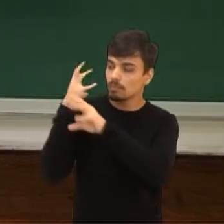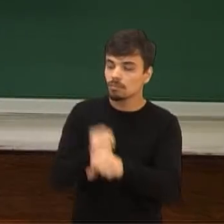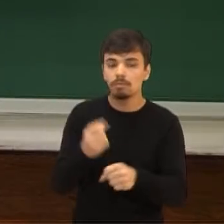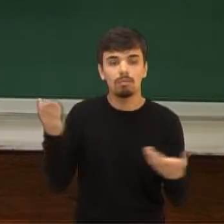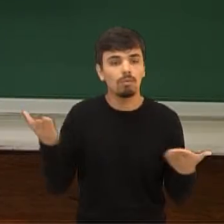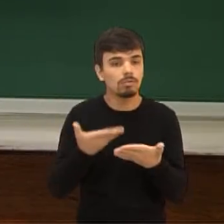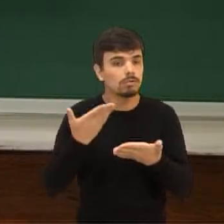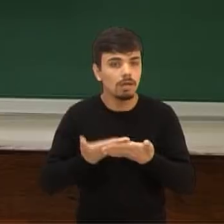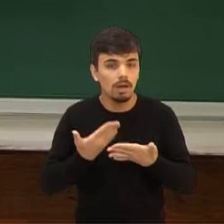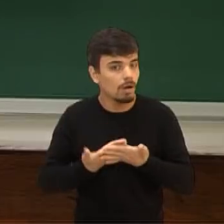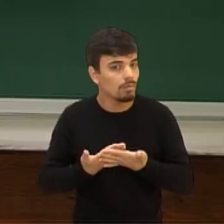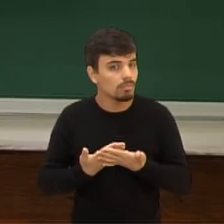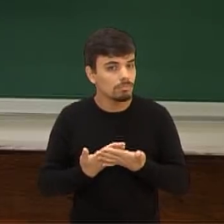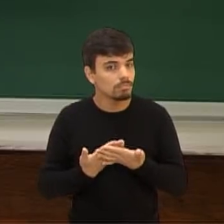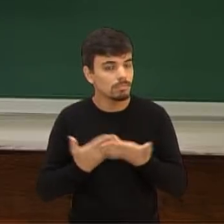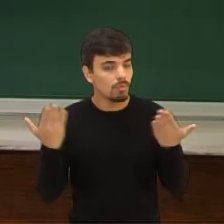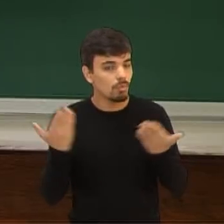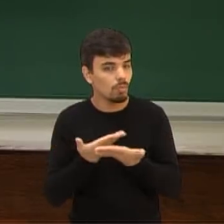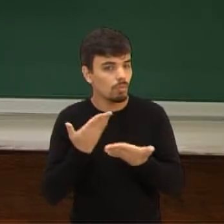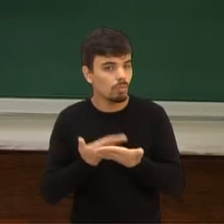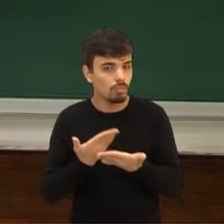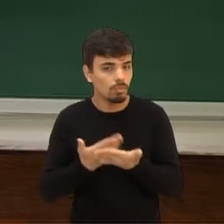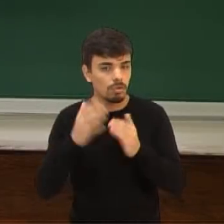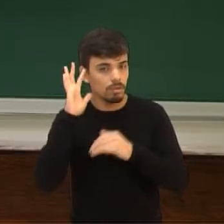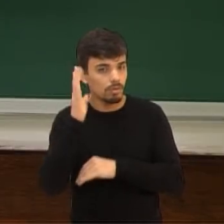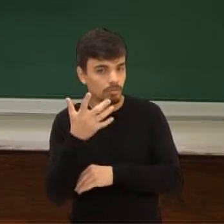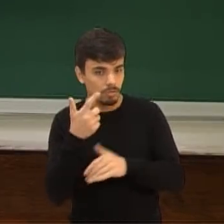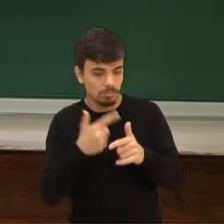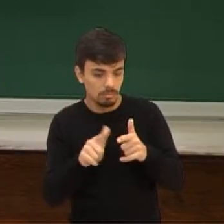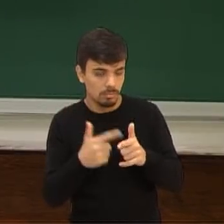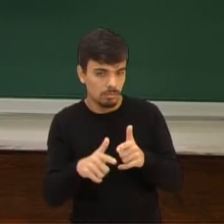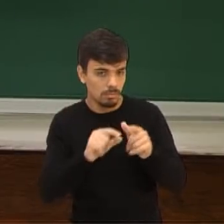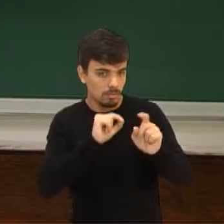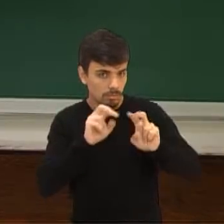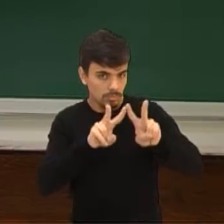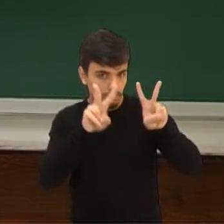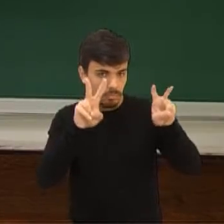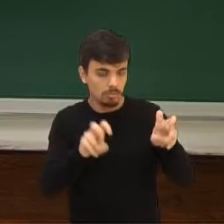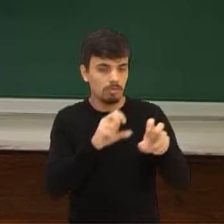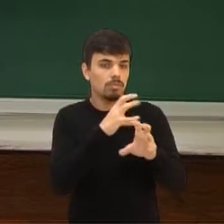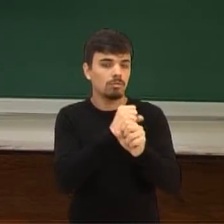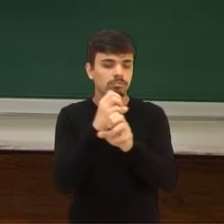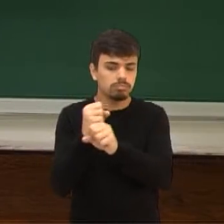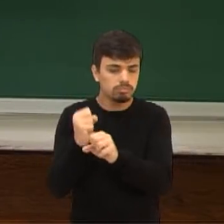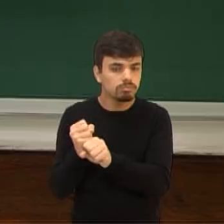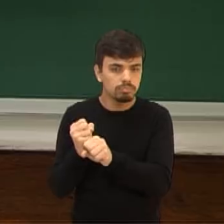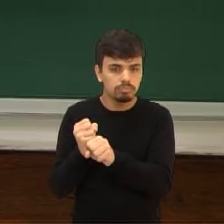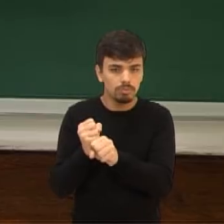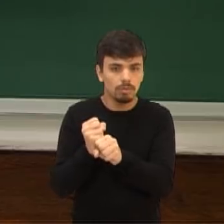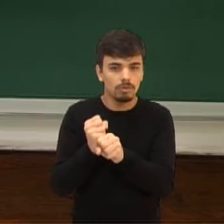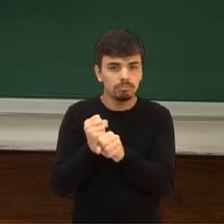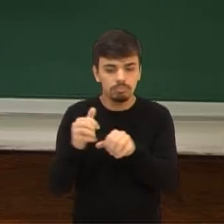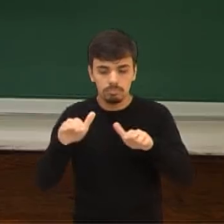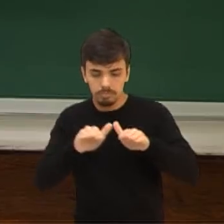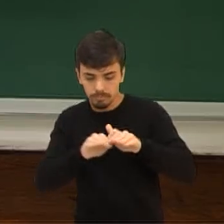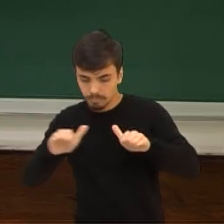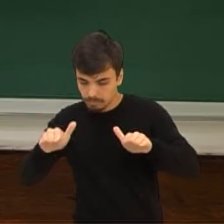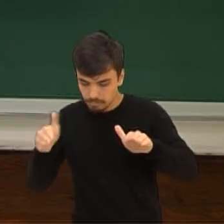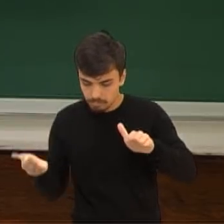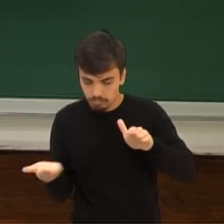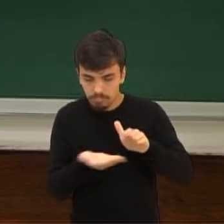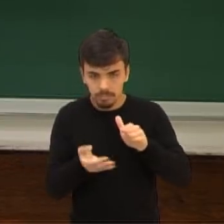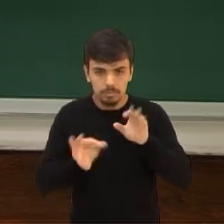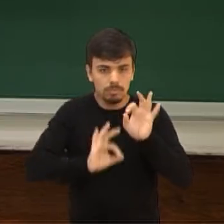aula de hoje? Na aula de hoje, nós resolvemos situações problemas com a planificação dos sólidos, aplicados